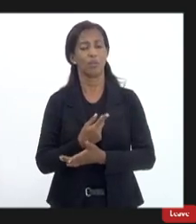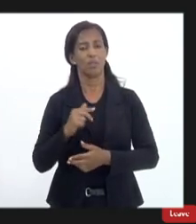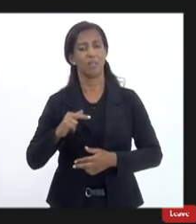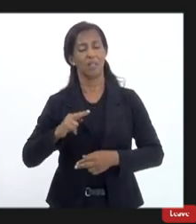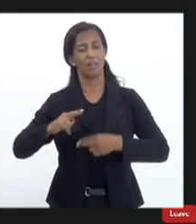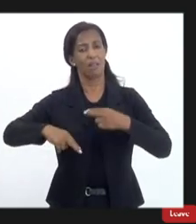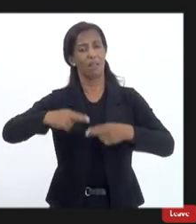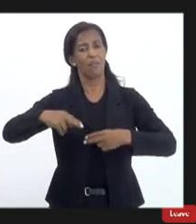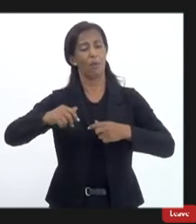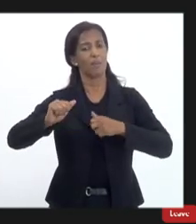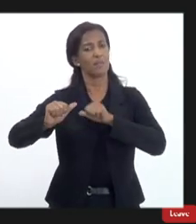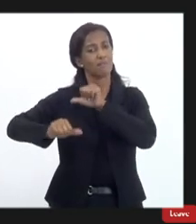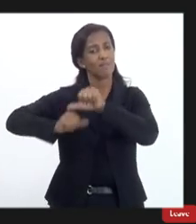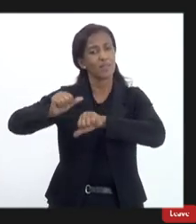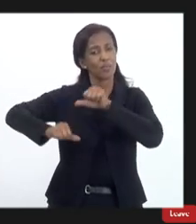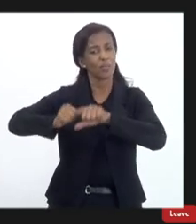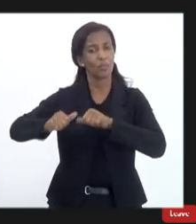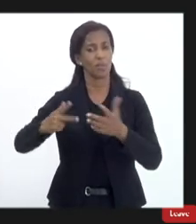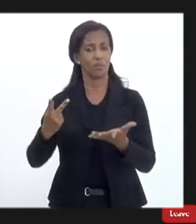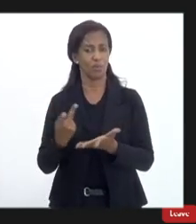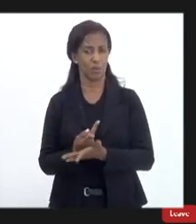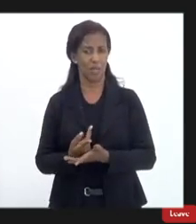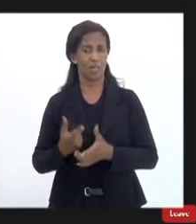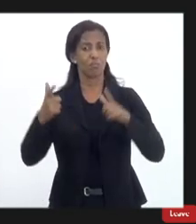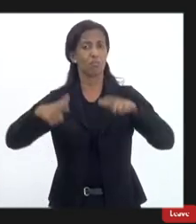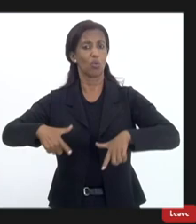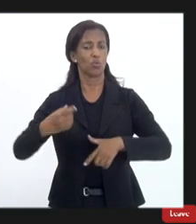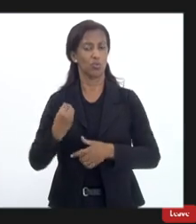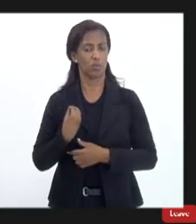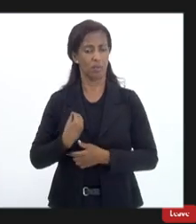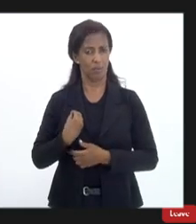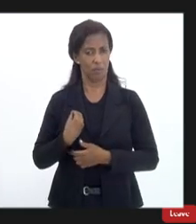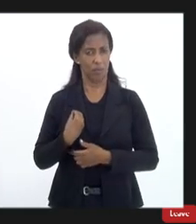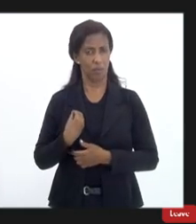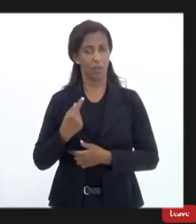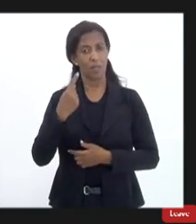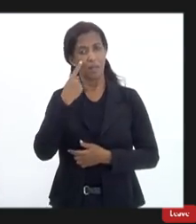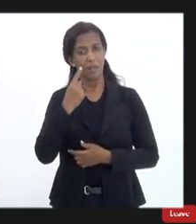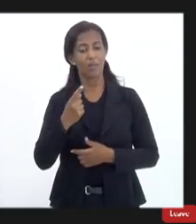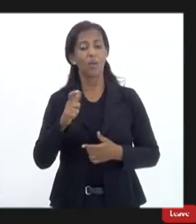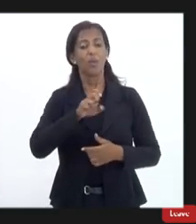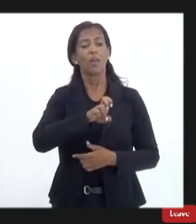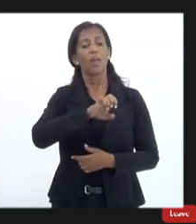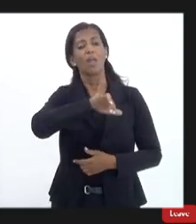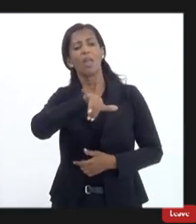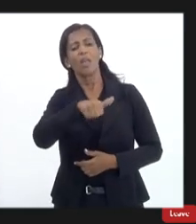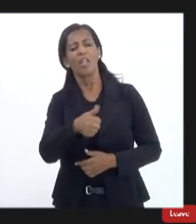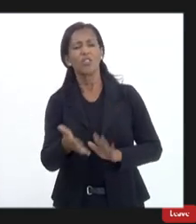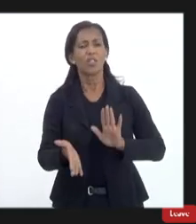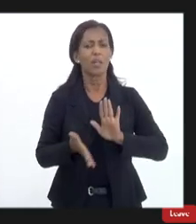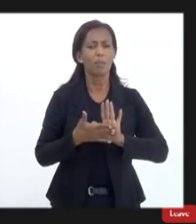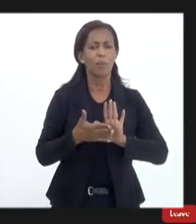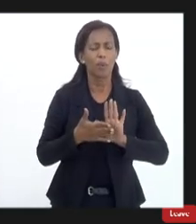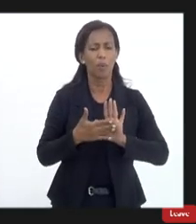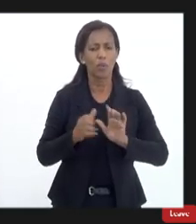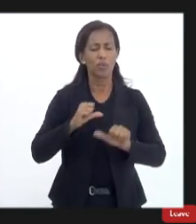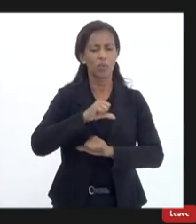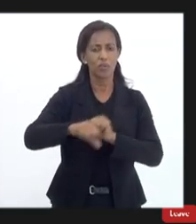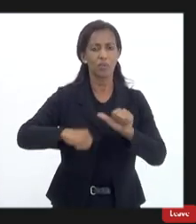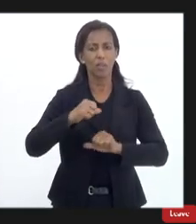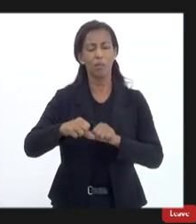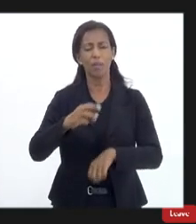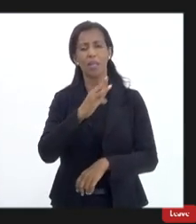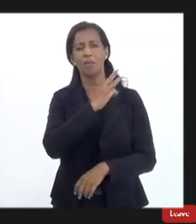dentro desse cenário que a gente está vivendo. E aí, puxando as questões específicas da EJA, aonde está a EJA na proposta de reforma do ensino médio